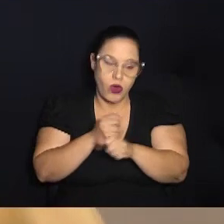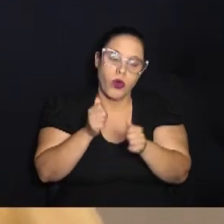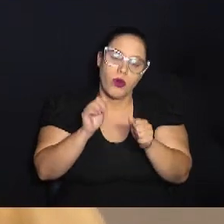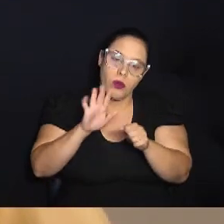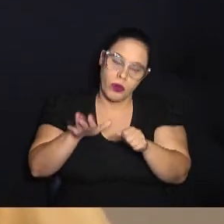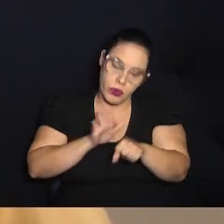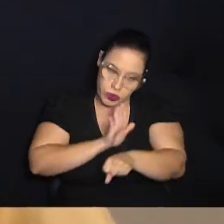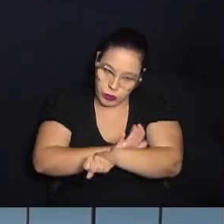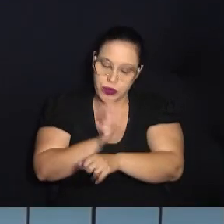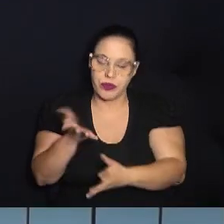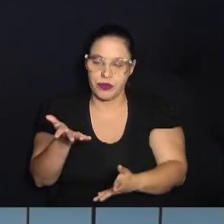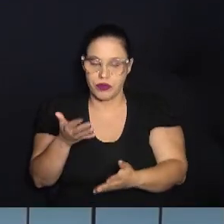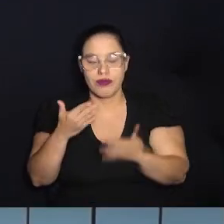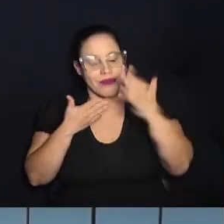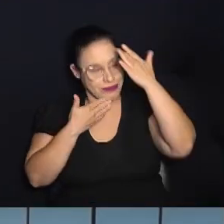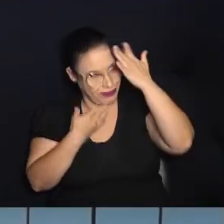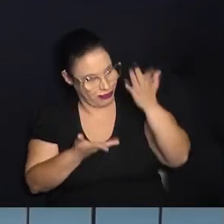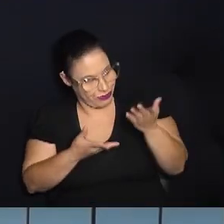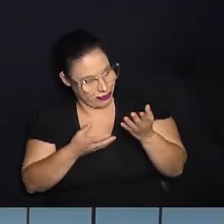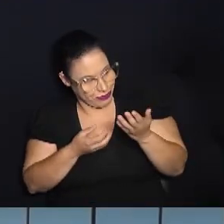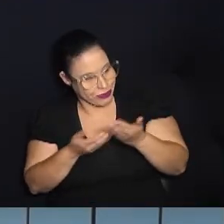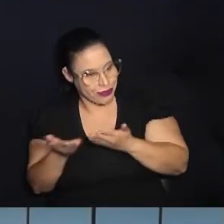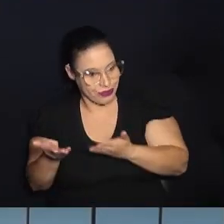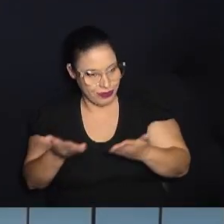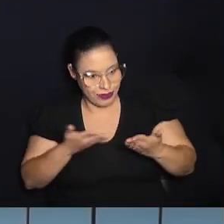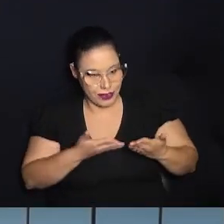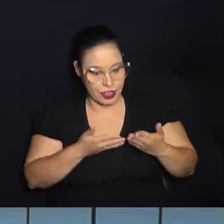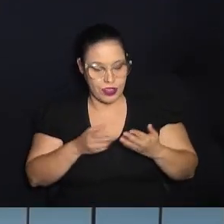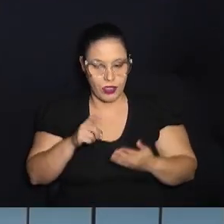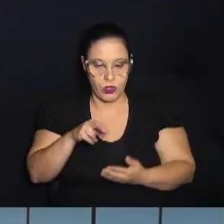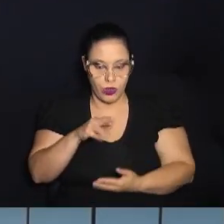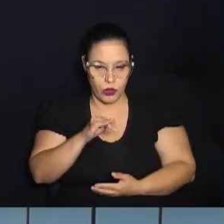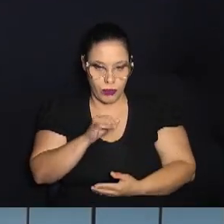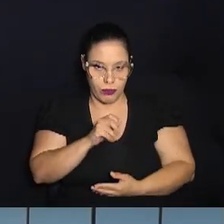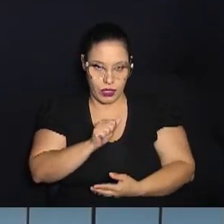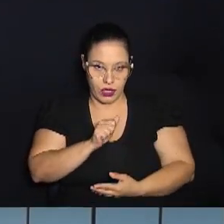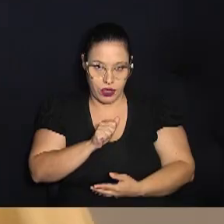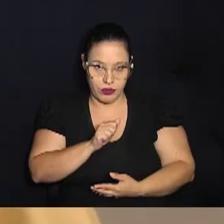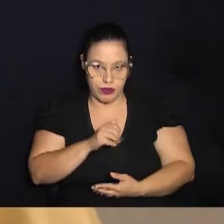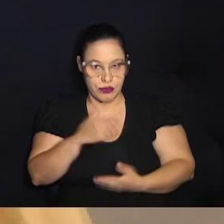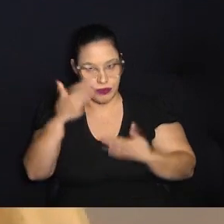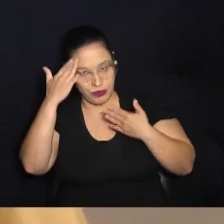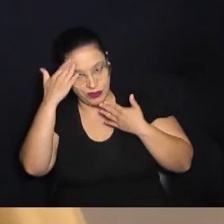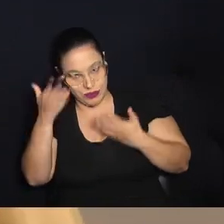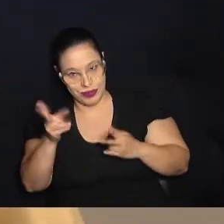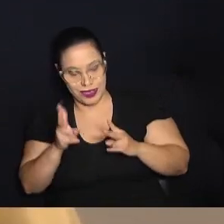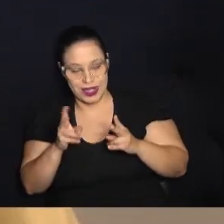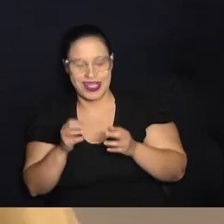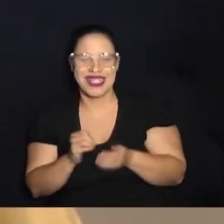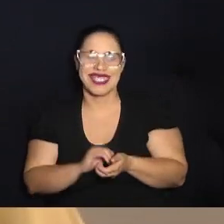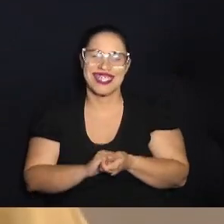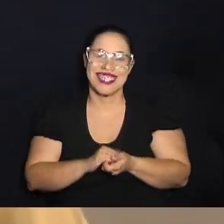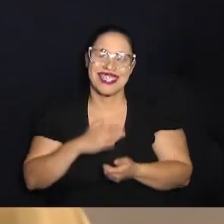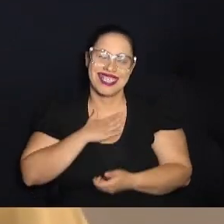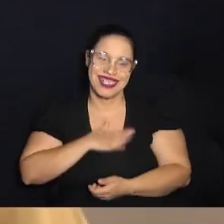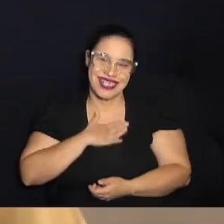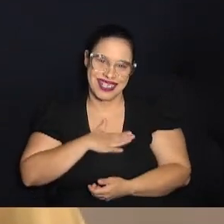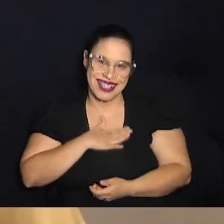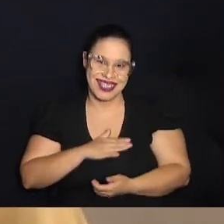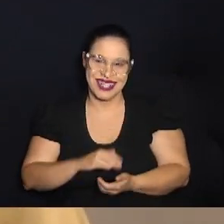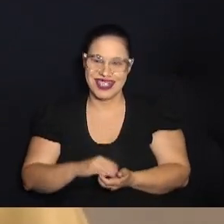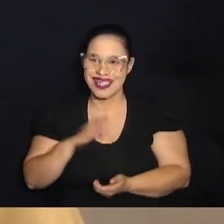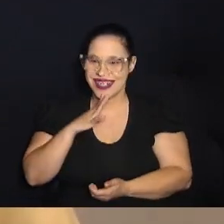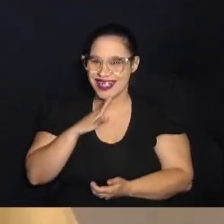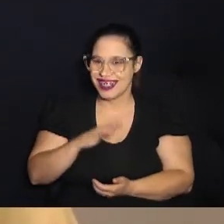ajuda. Exatamente. Muito obrigada pela sua participação, doutora Márcia. Imagina, é sempre um prazer. Um prazer